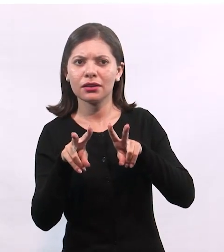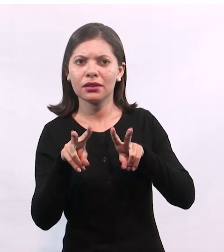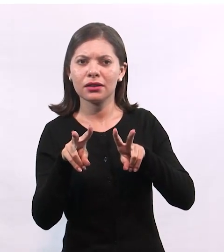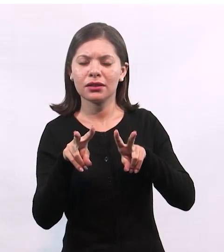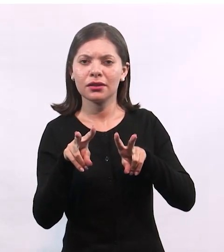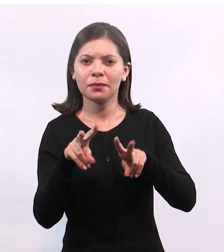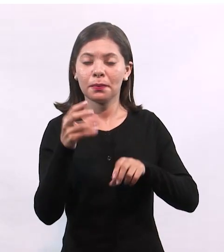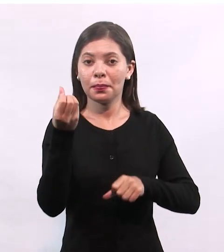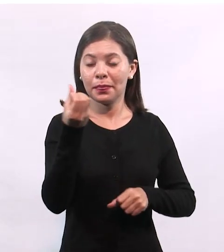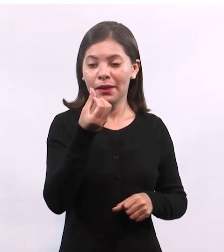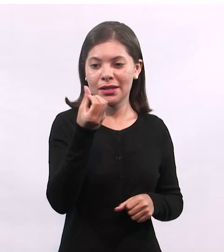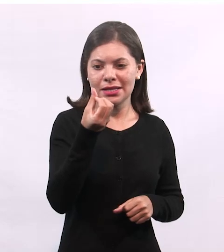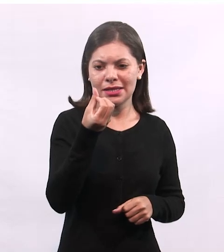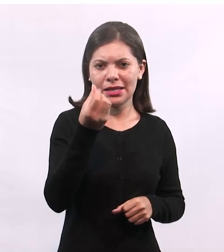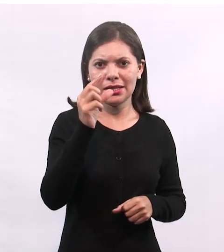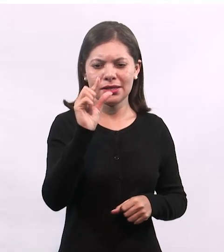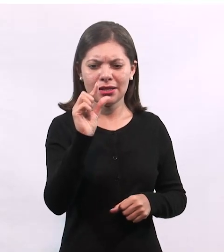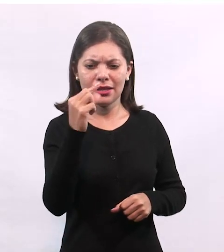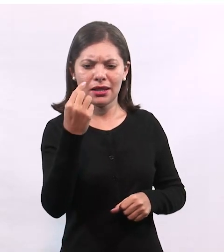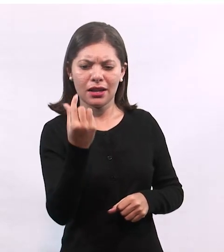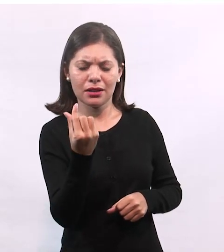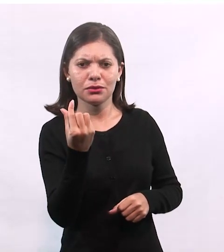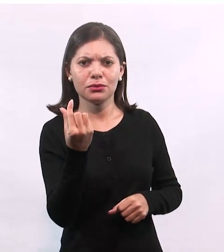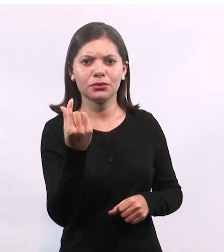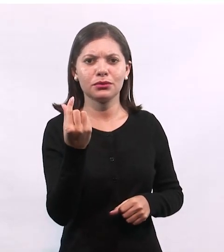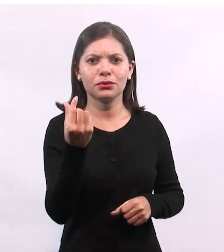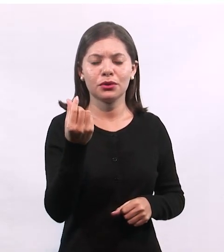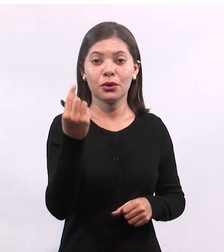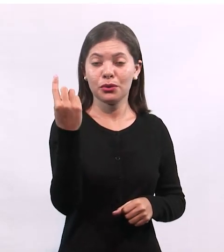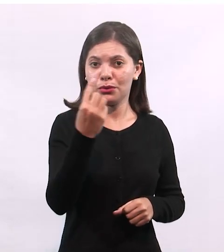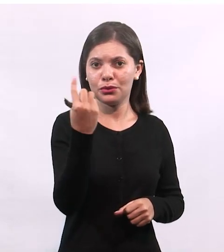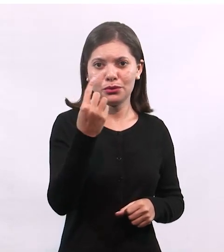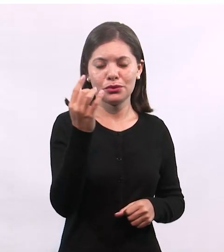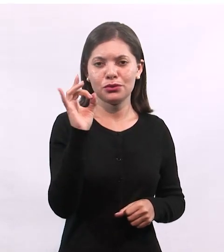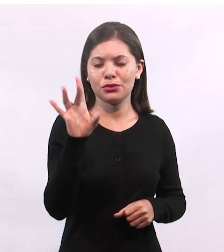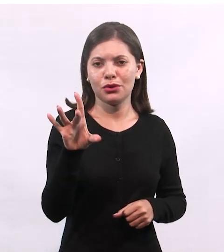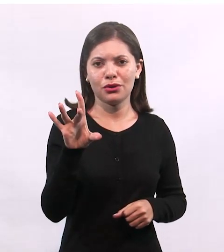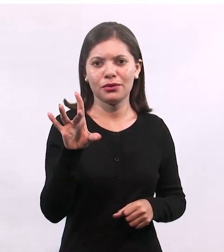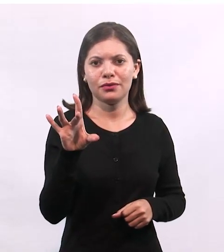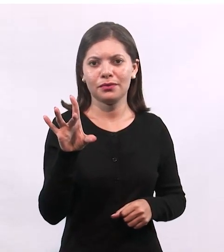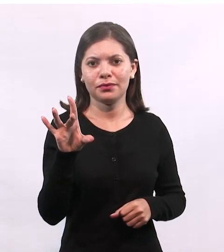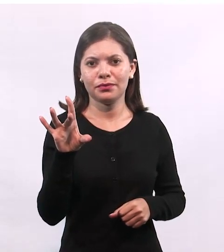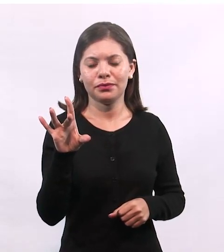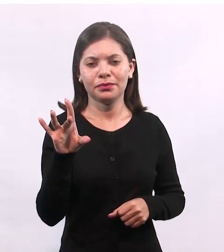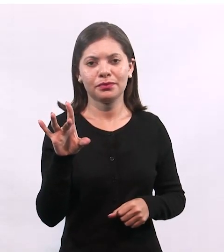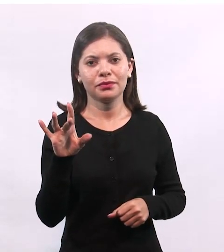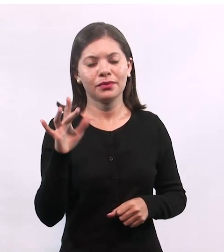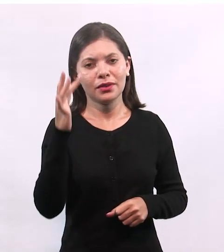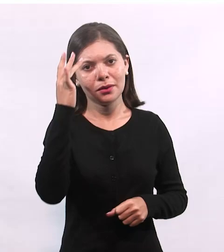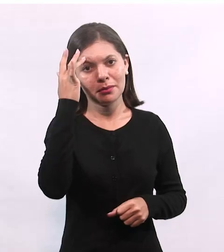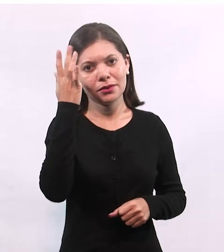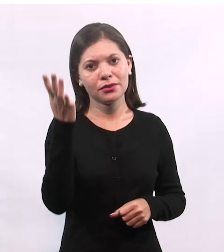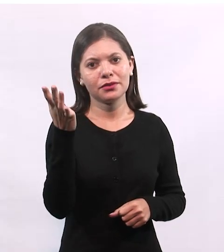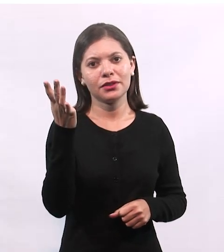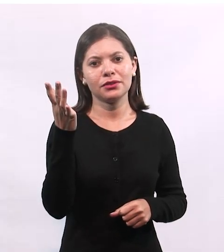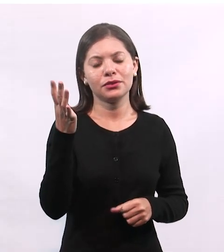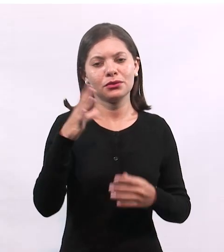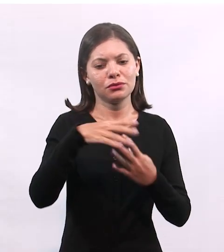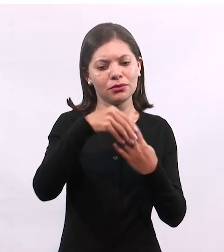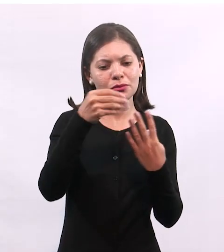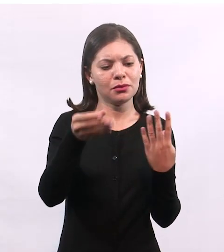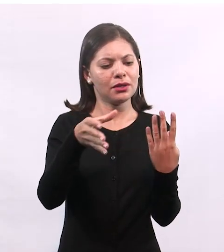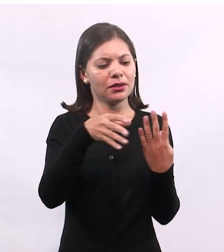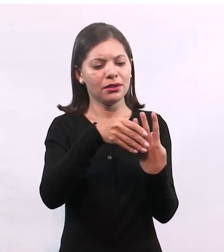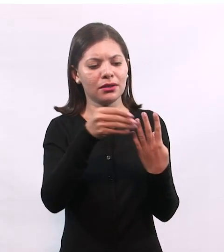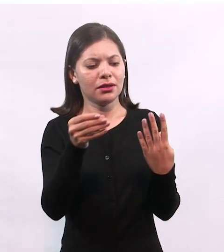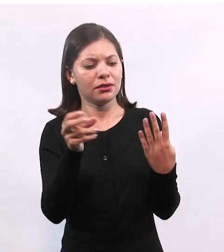dentro de seis Faces sai um resultado número 6 certamente é mais fácil do que sair uma carta